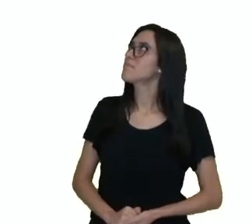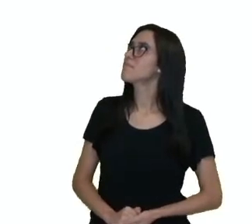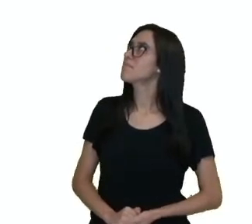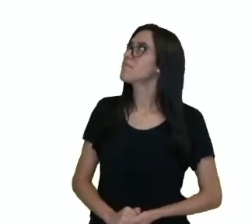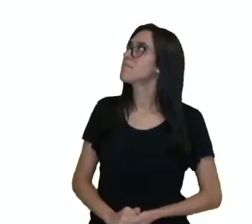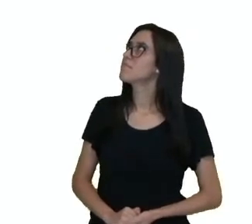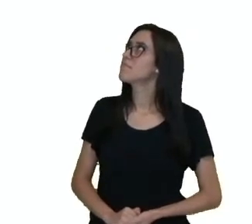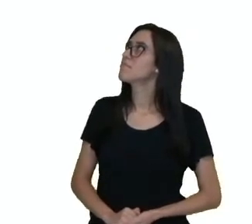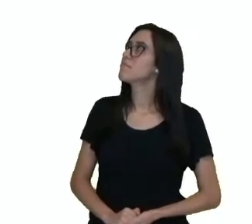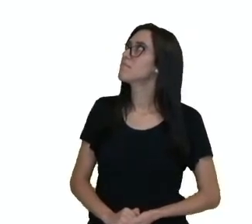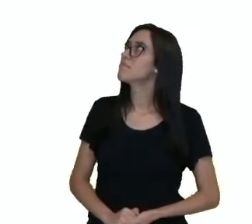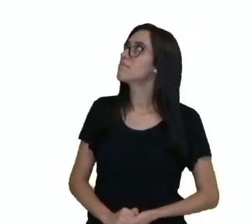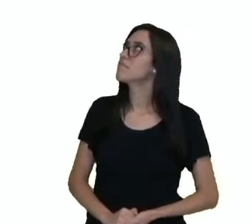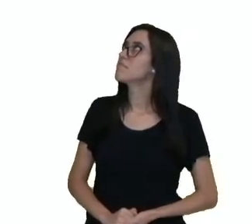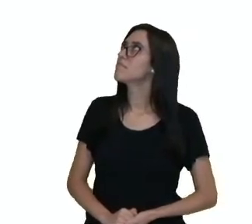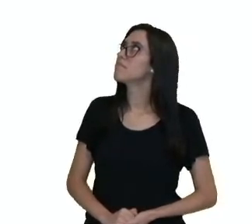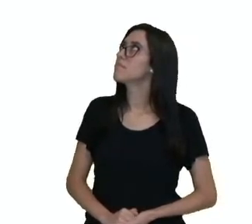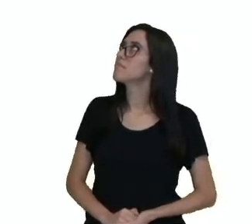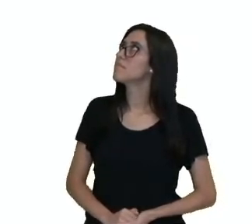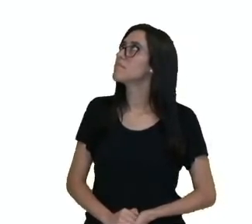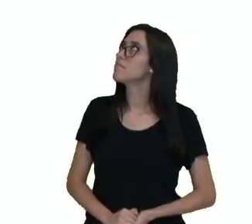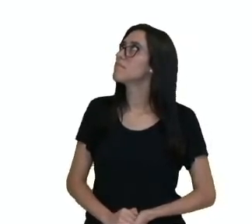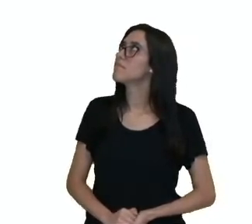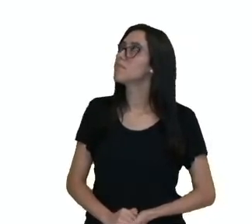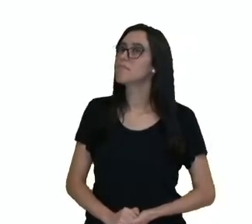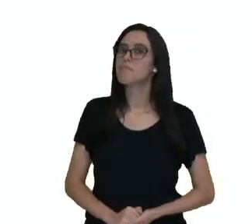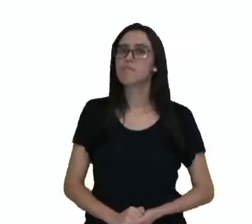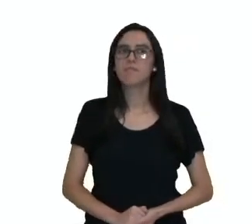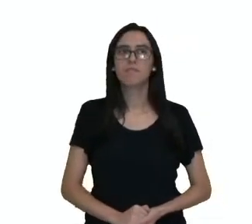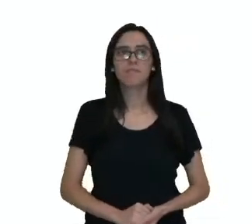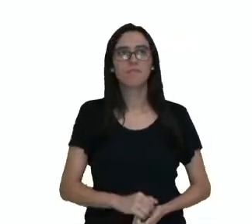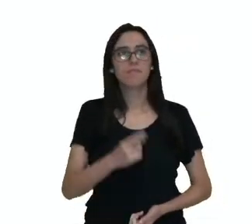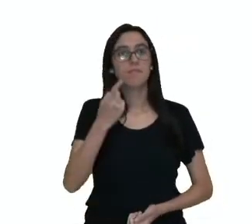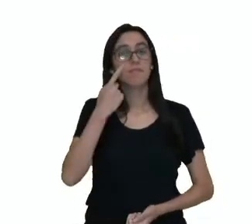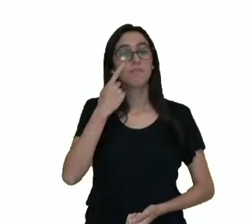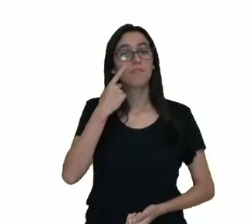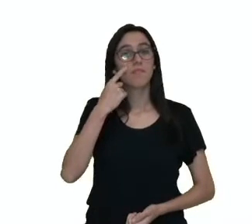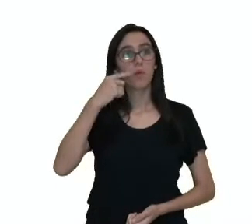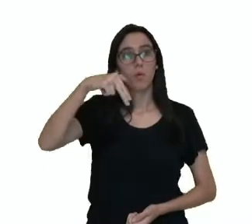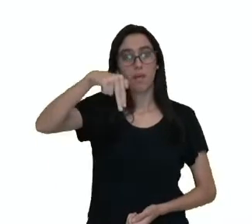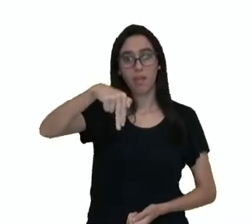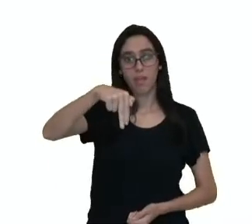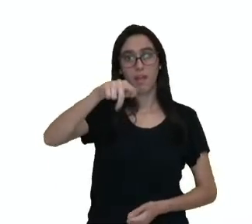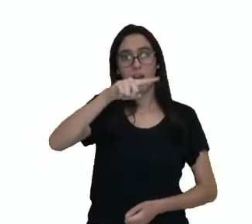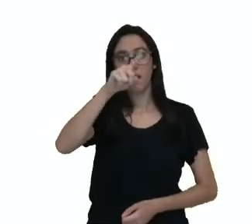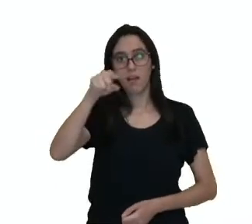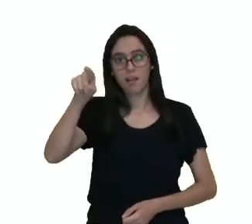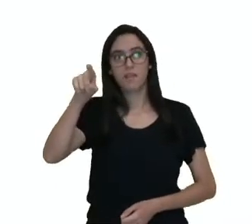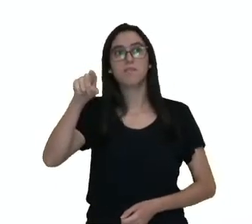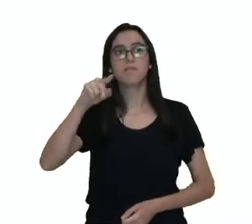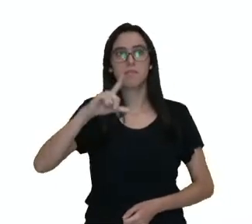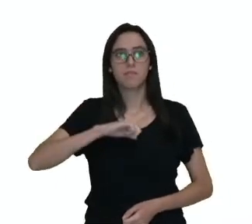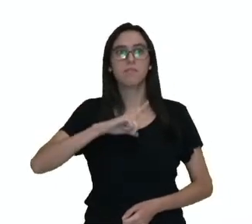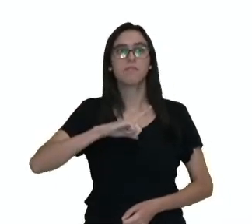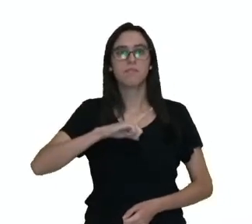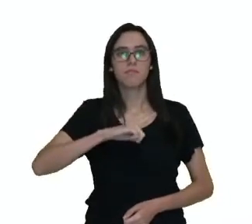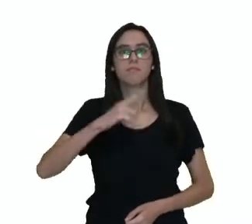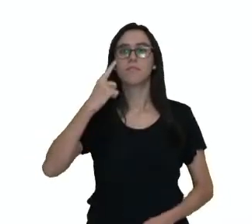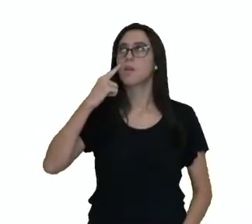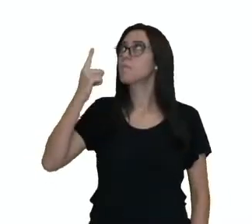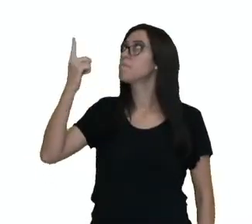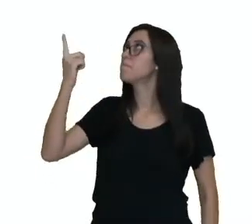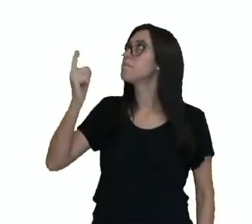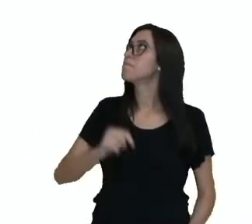M, mono, N, nuve, e olha aqui a letra incluída mais, lá N,